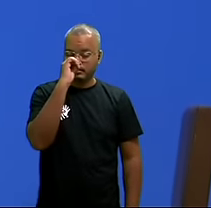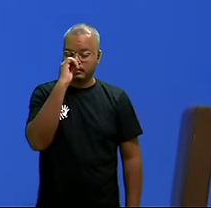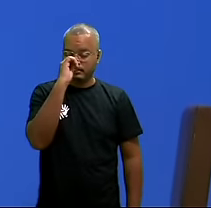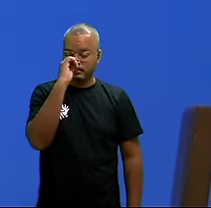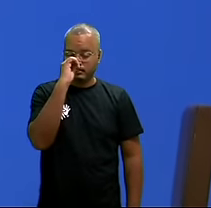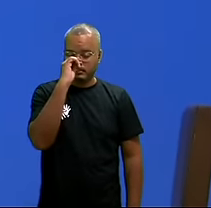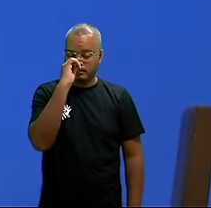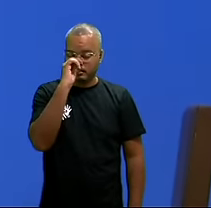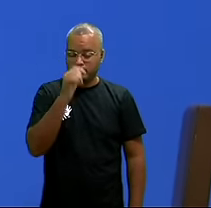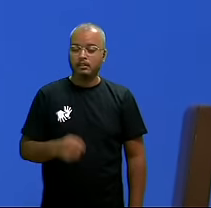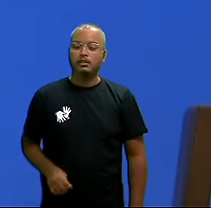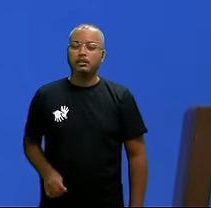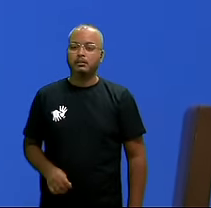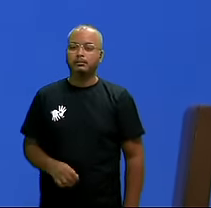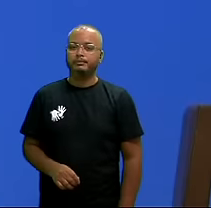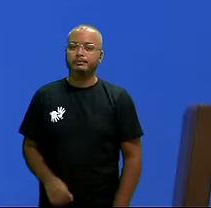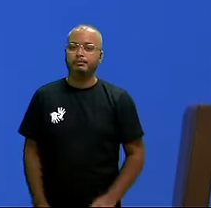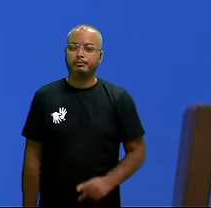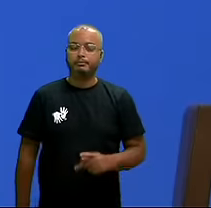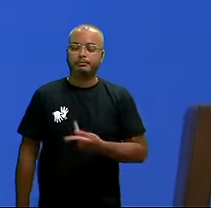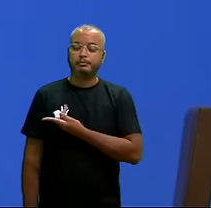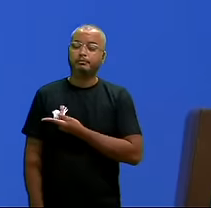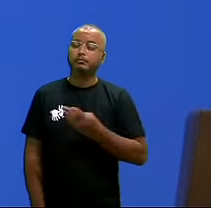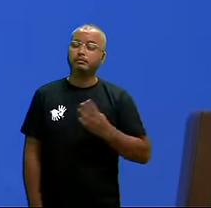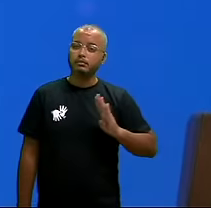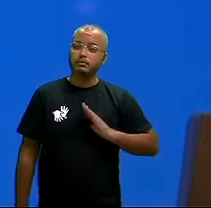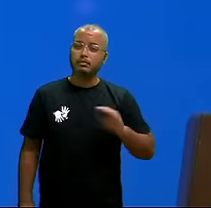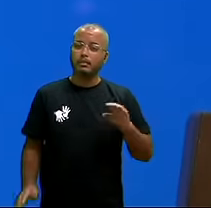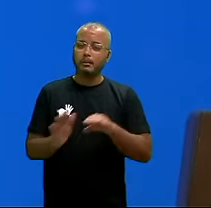Tem mais um texto, diz assim, Hebreus capítulo 10, versículo 35: